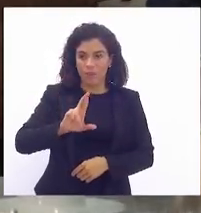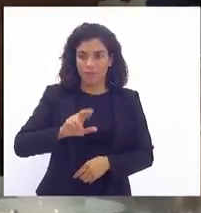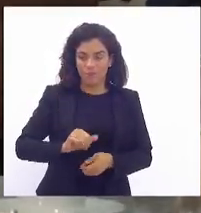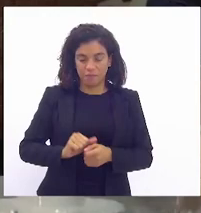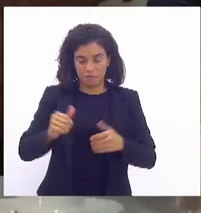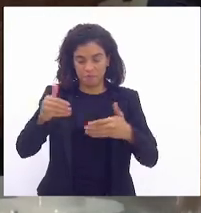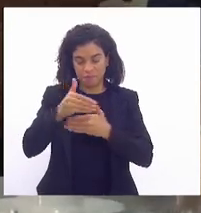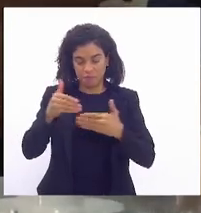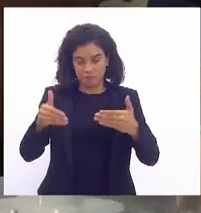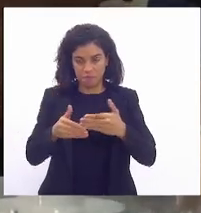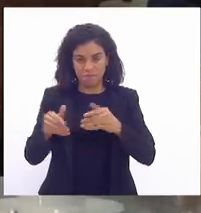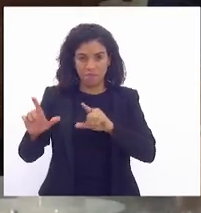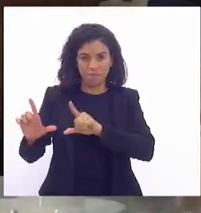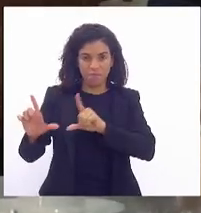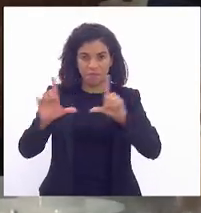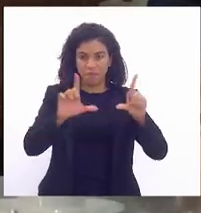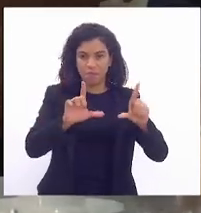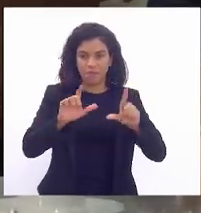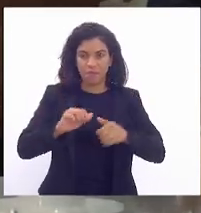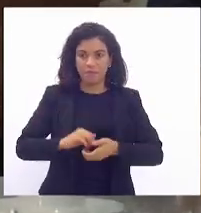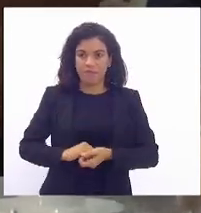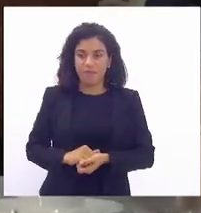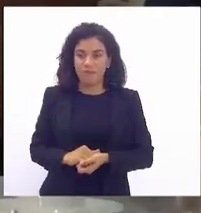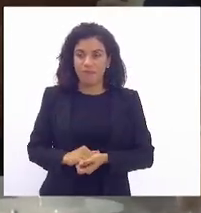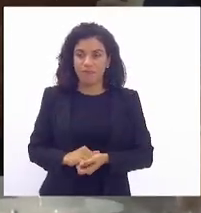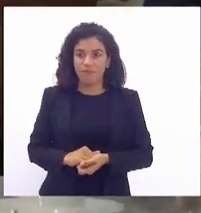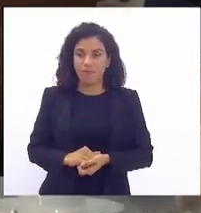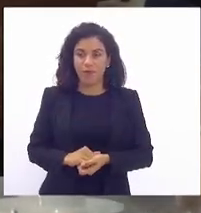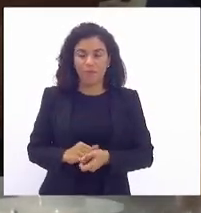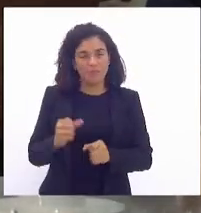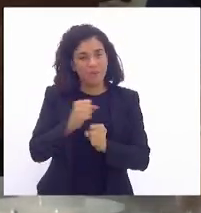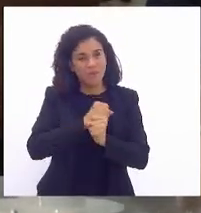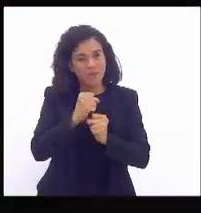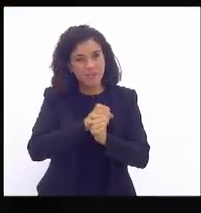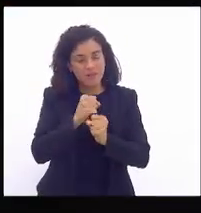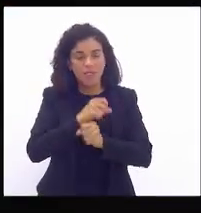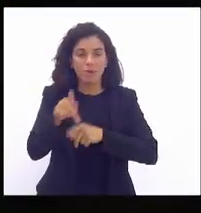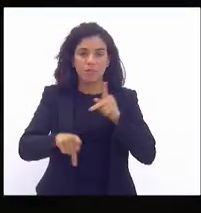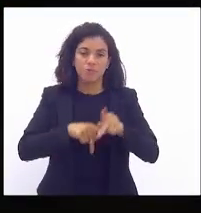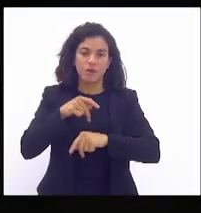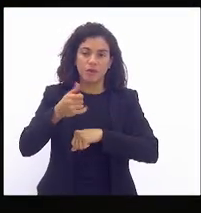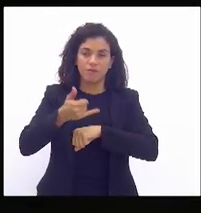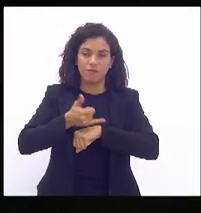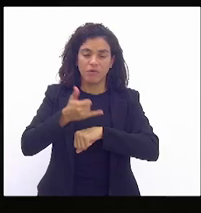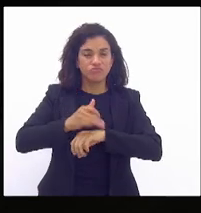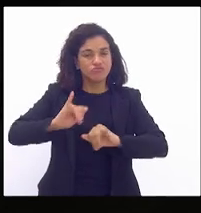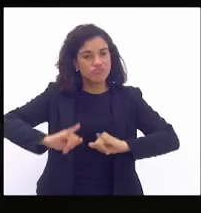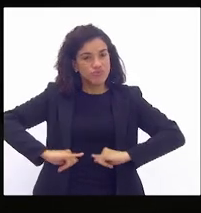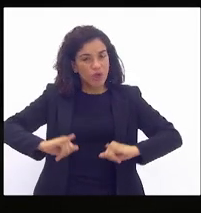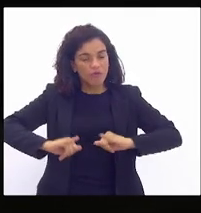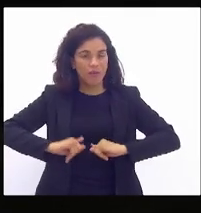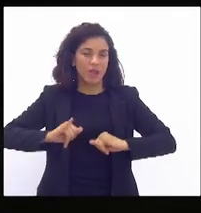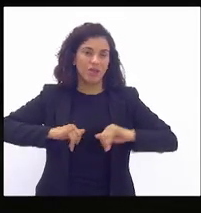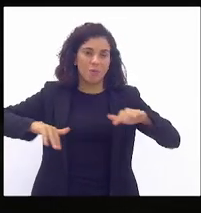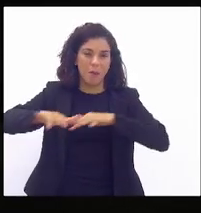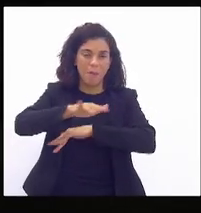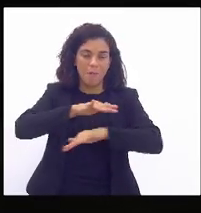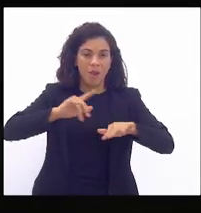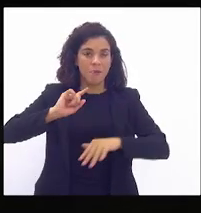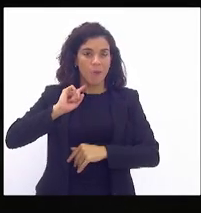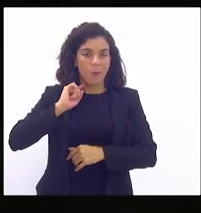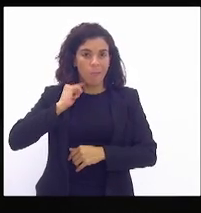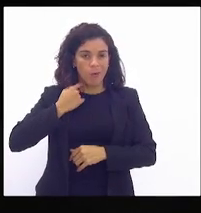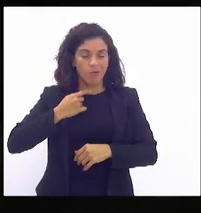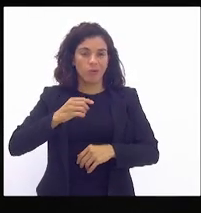Pode passar, por gentileza. Bom, há muitos anos a população de Volta Redonda vem sofrendo com a poluição causada